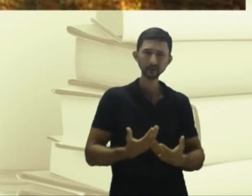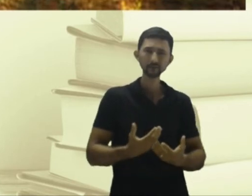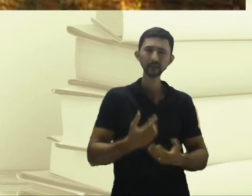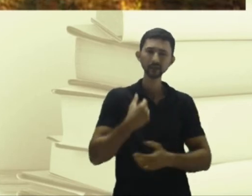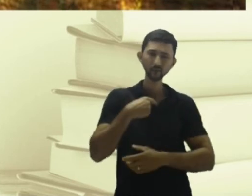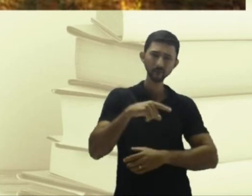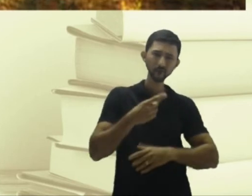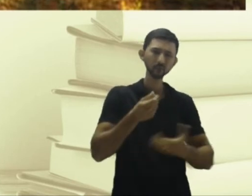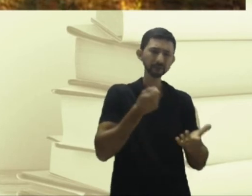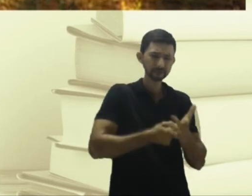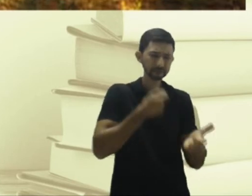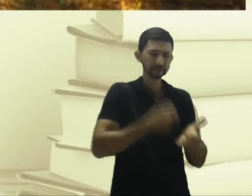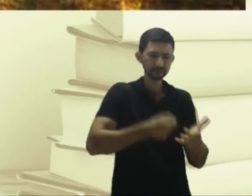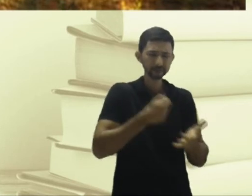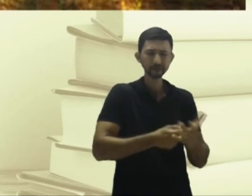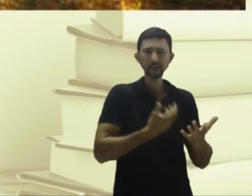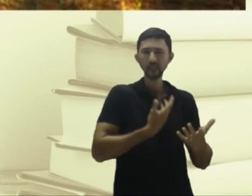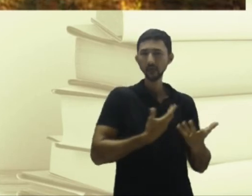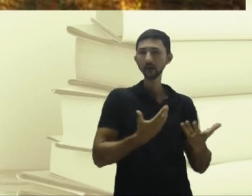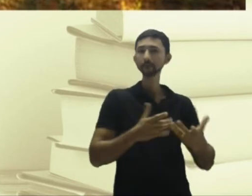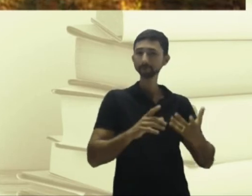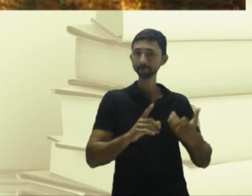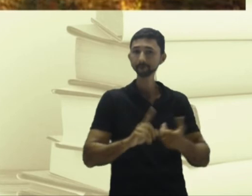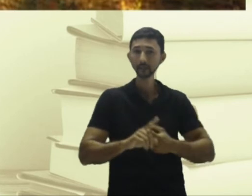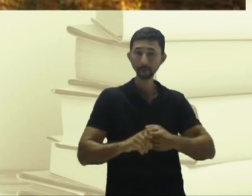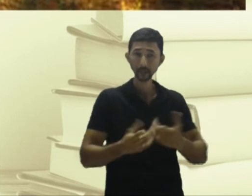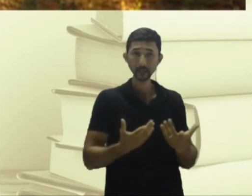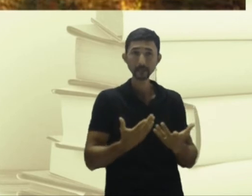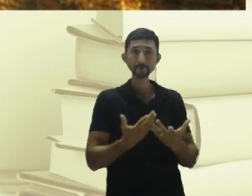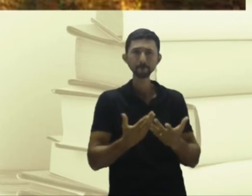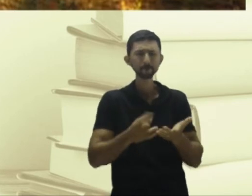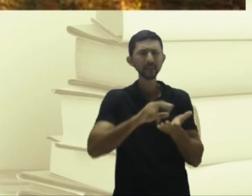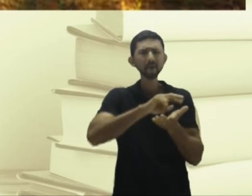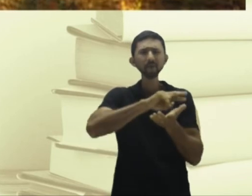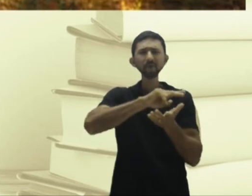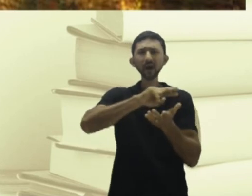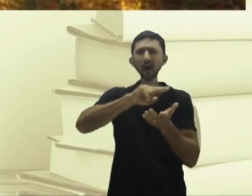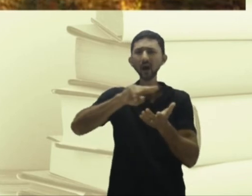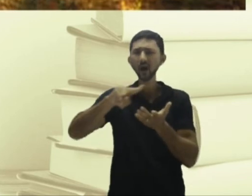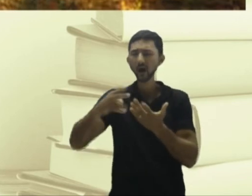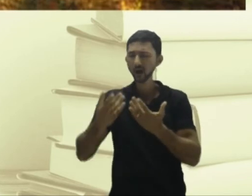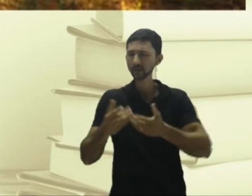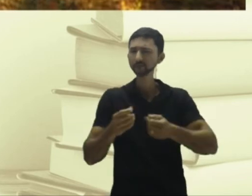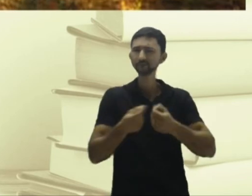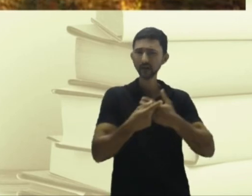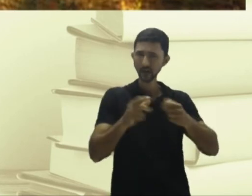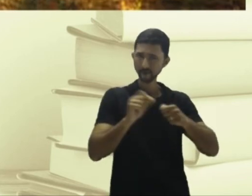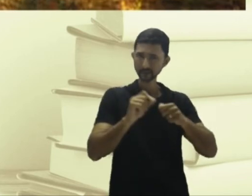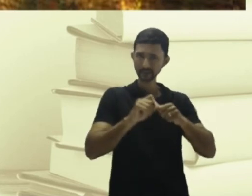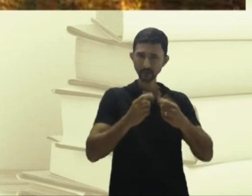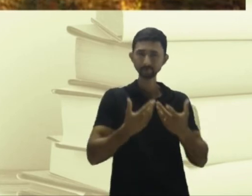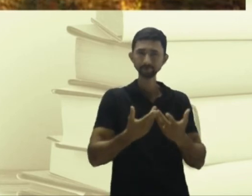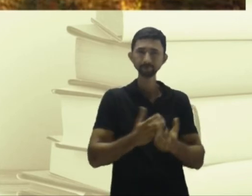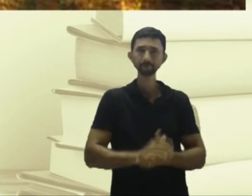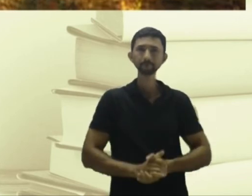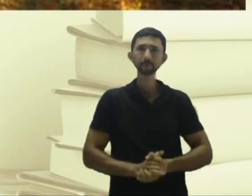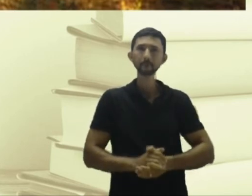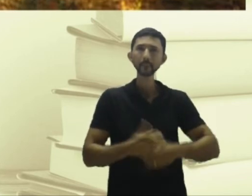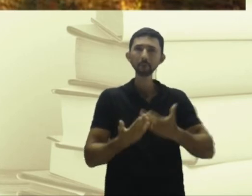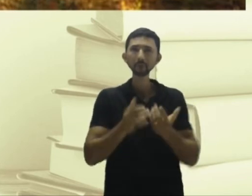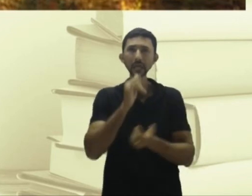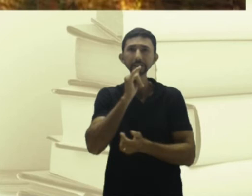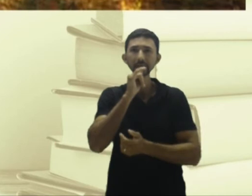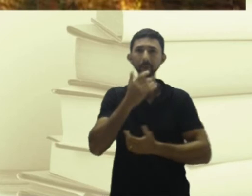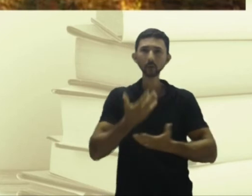fosse cobrado tanto por parte do seu senhor em relação à atividade que iria desempenhar. Como